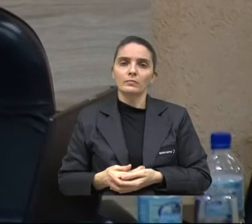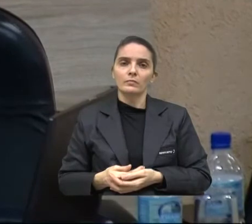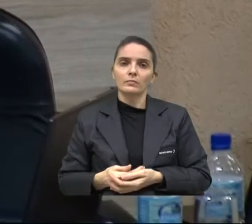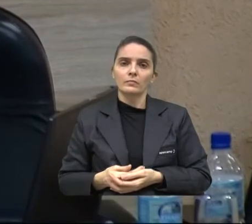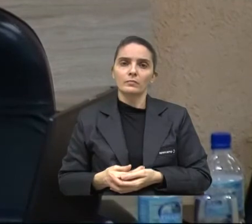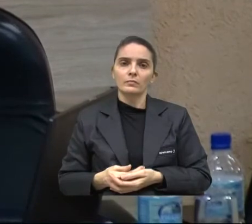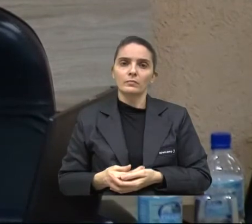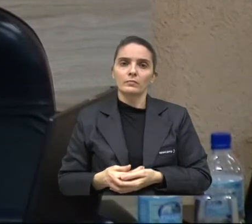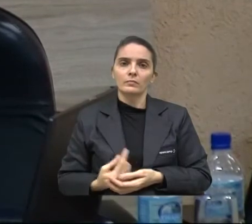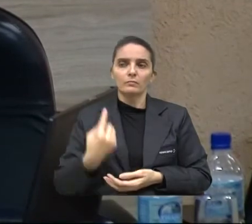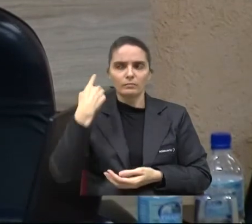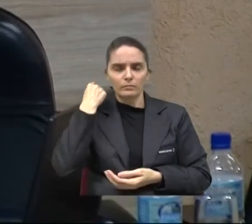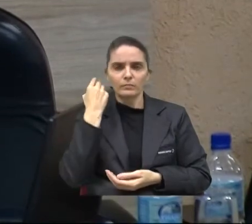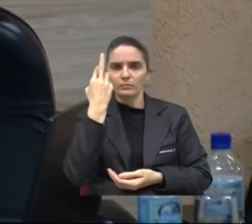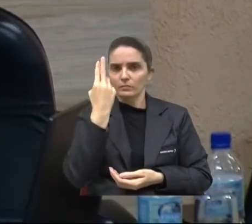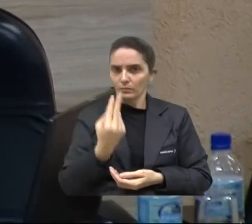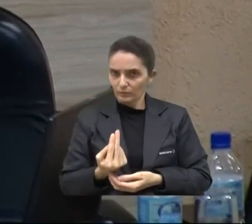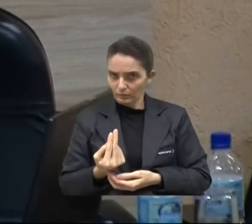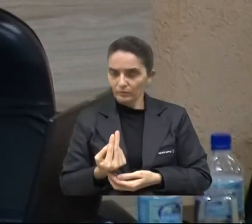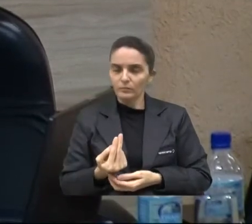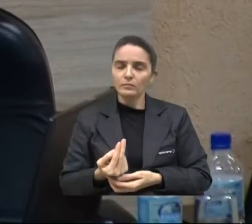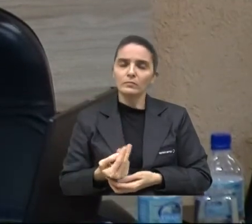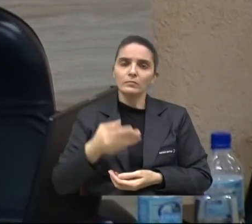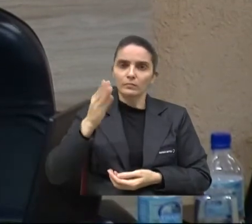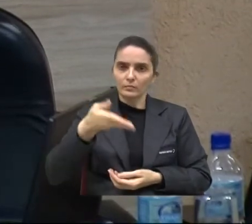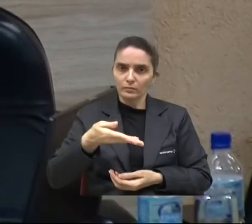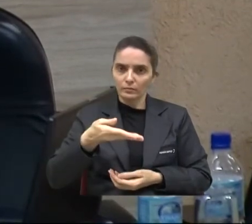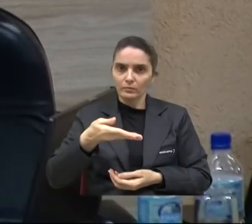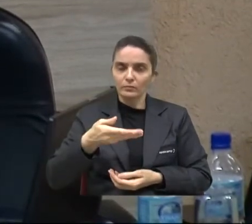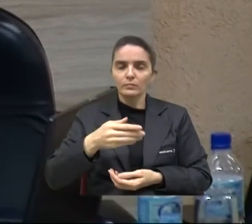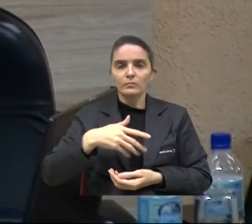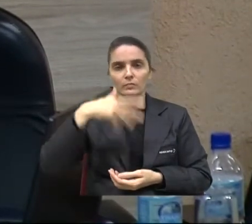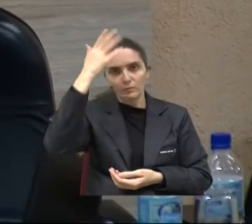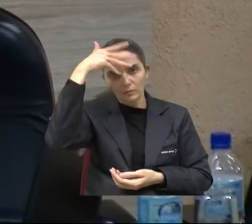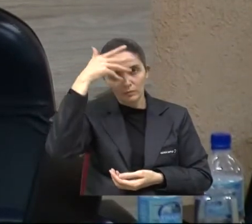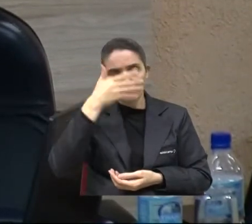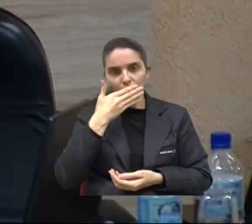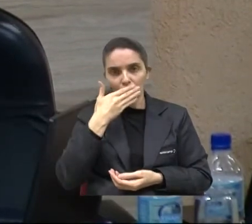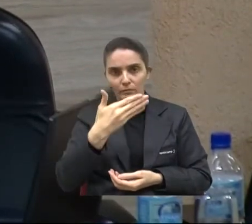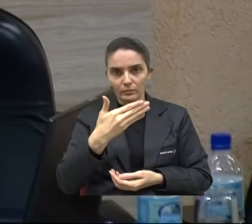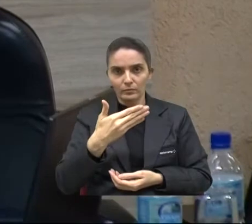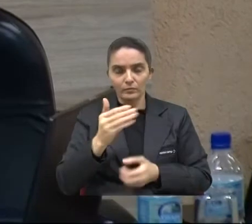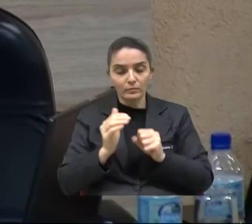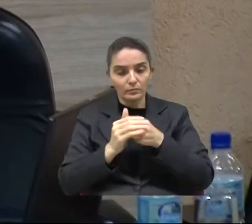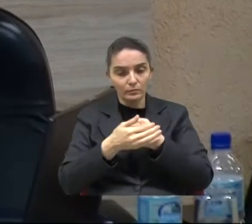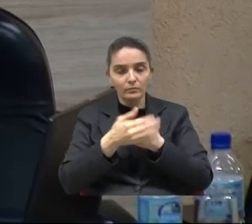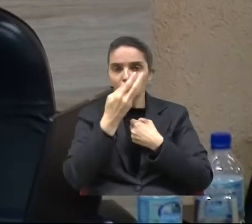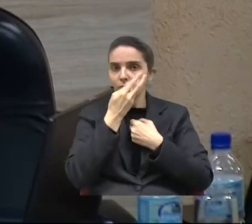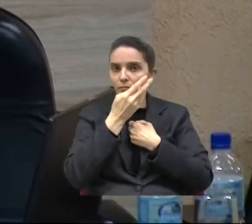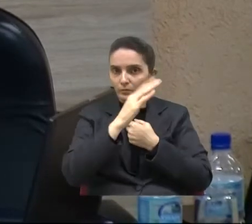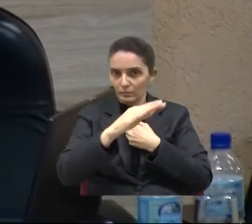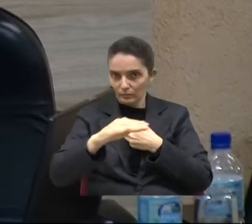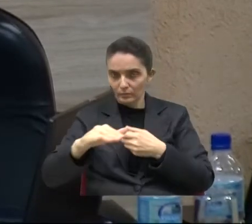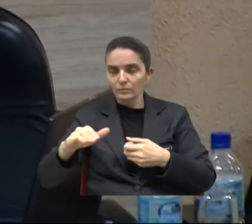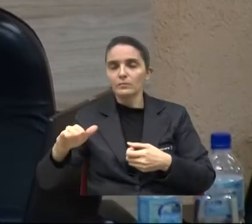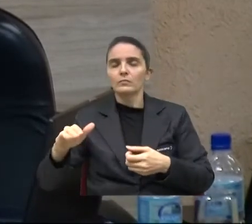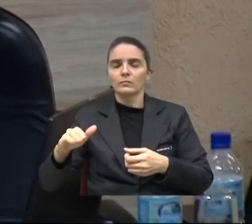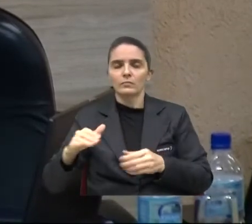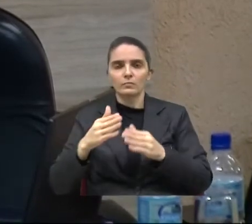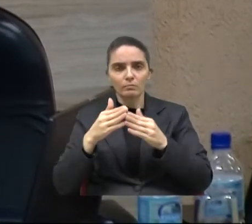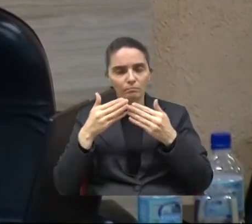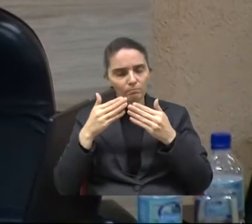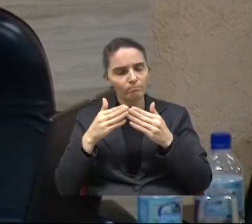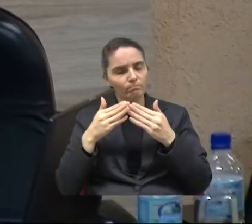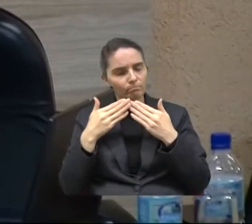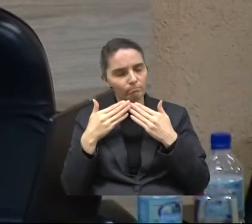uma situação parecida, que protejam realmente, de fato, as entidades protejam